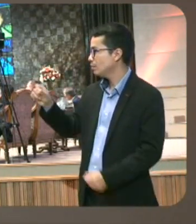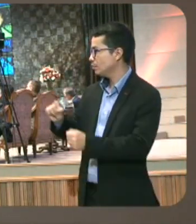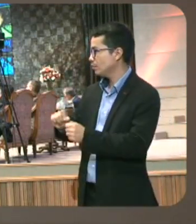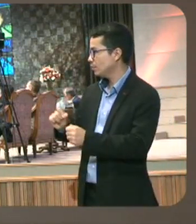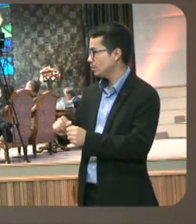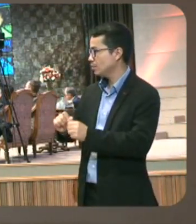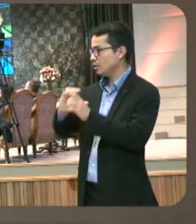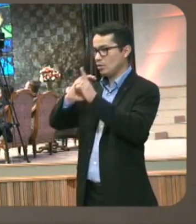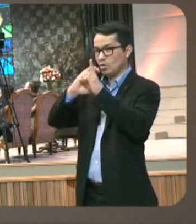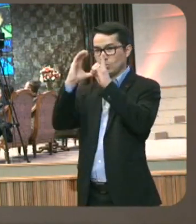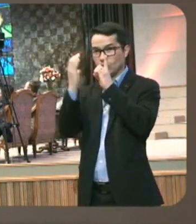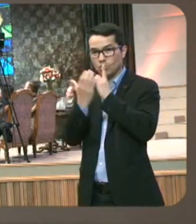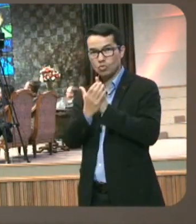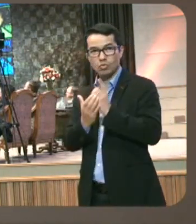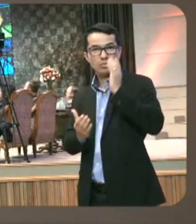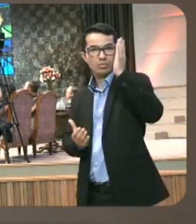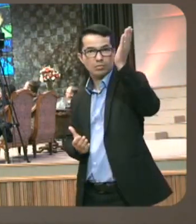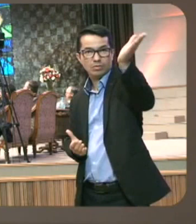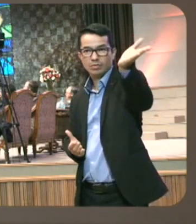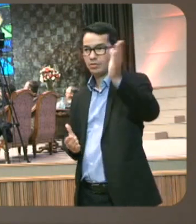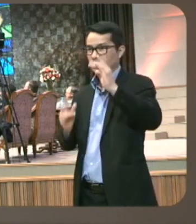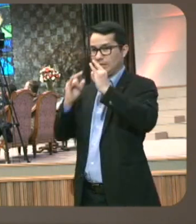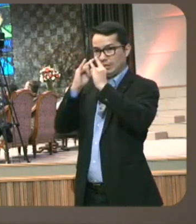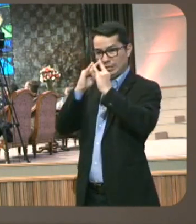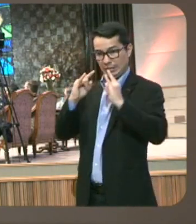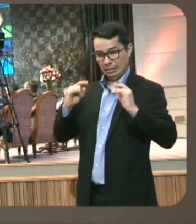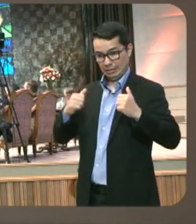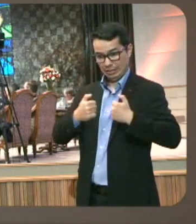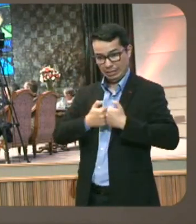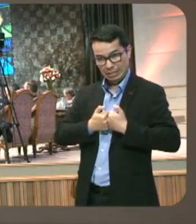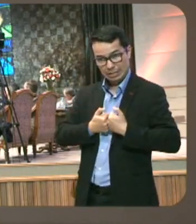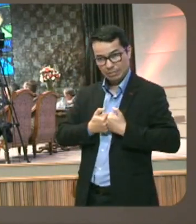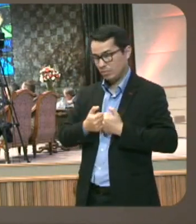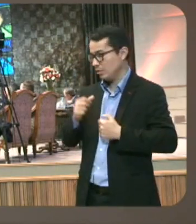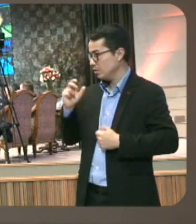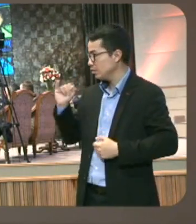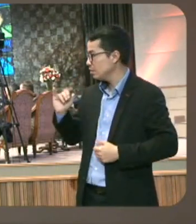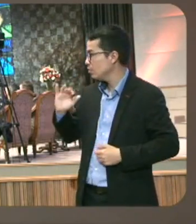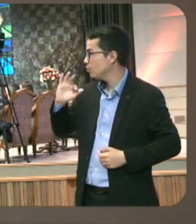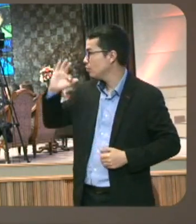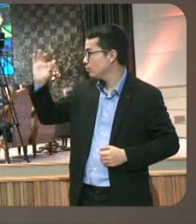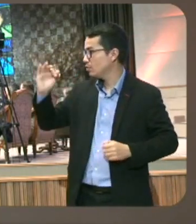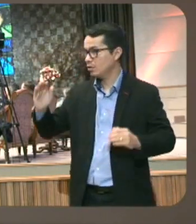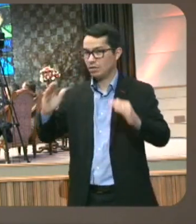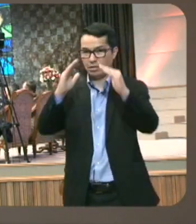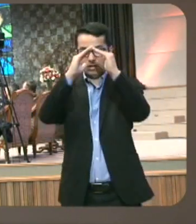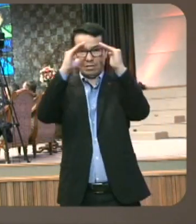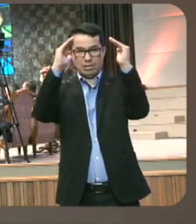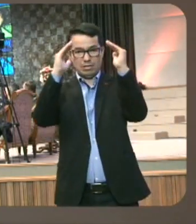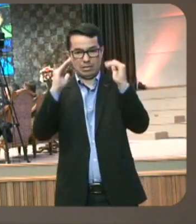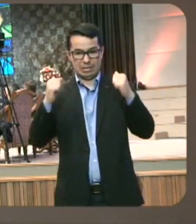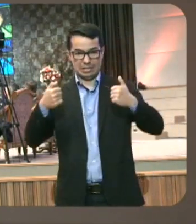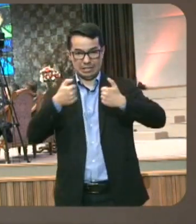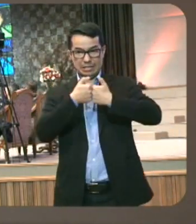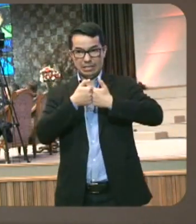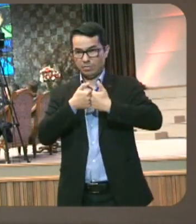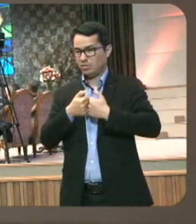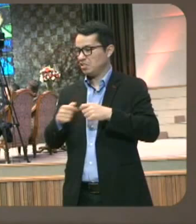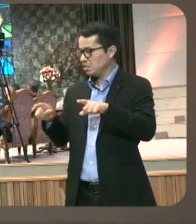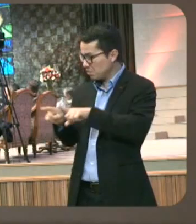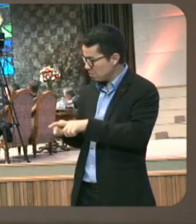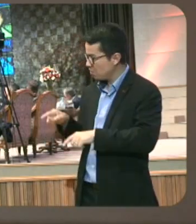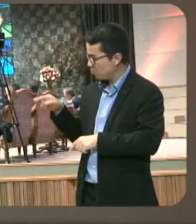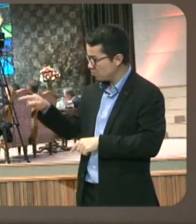o templo do tabernáculo. E quando tiver um templo, vocês farão isso também para